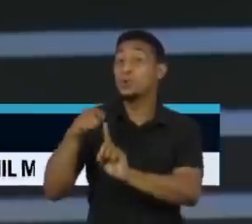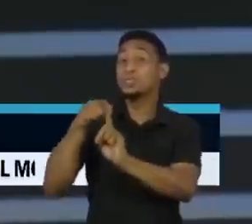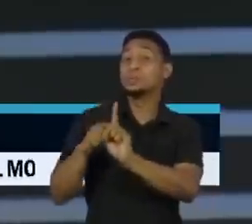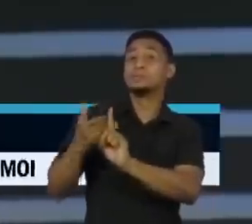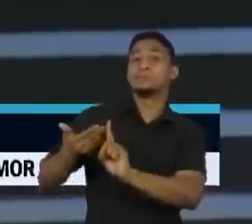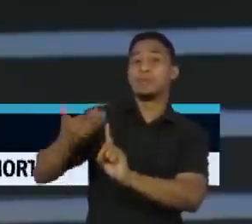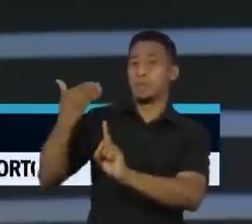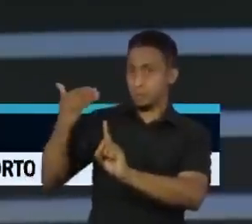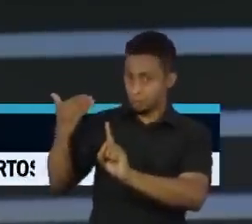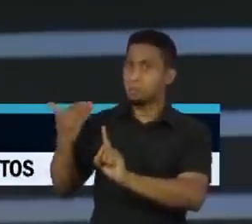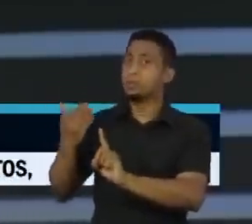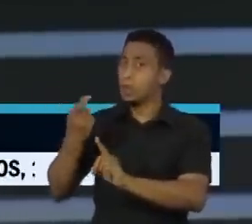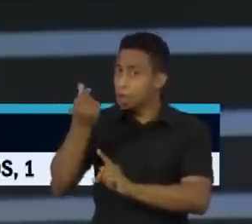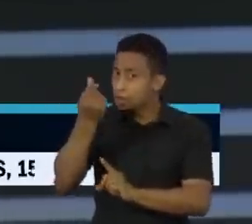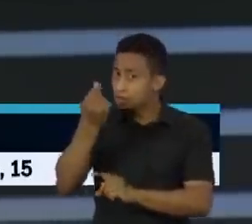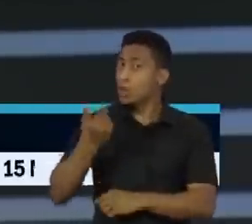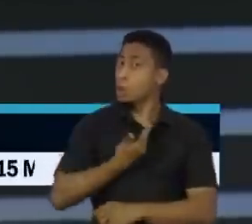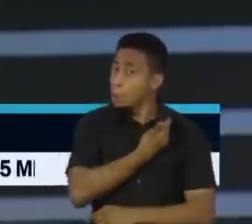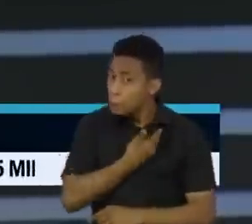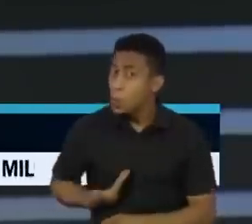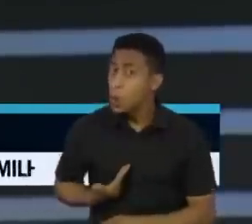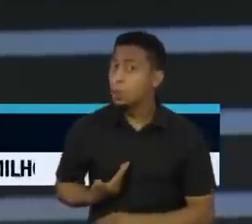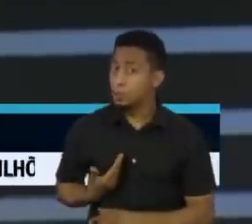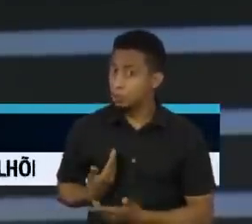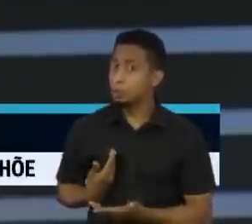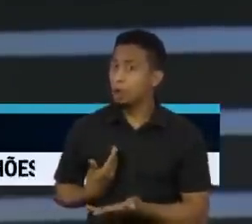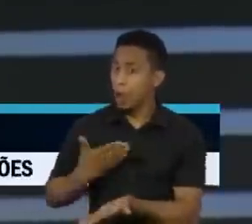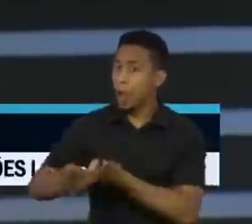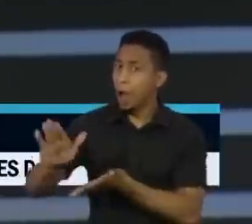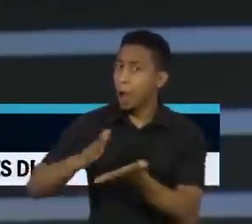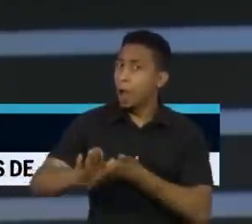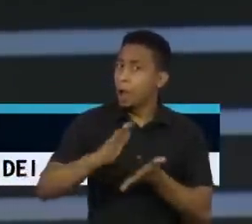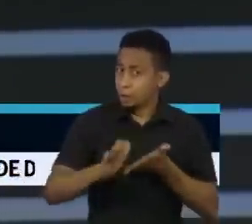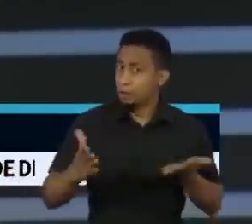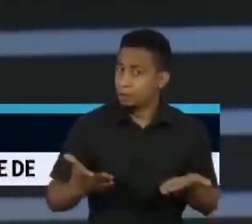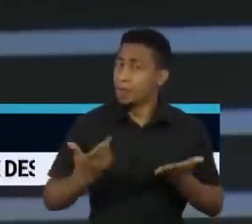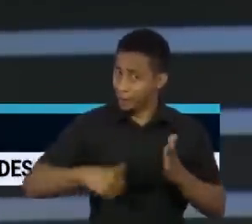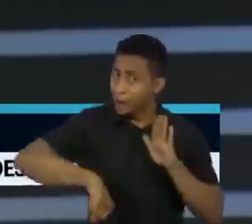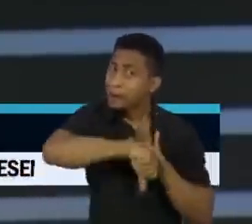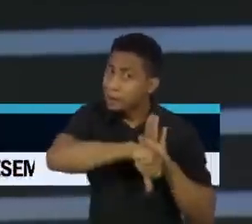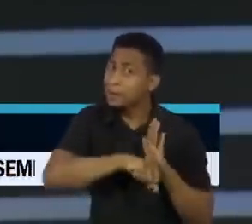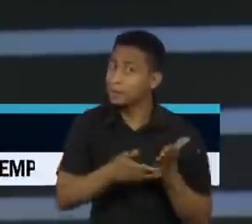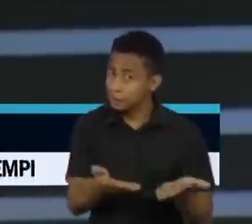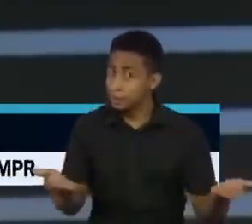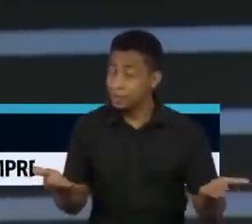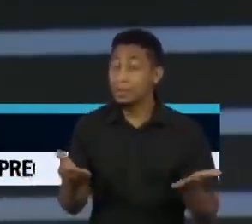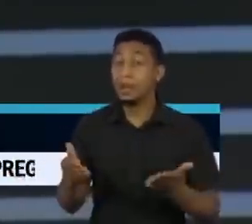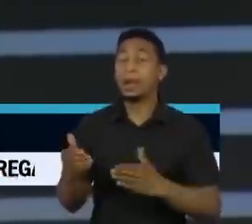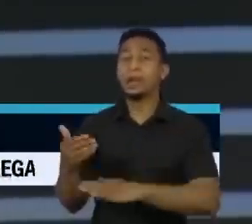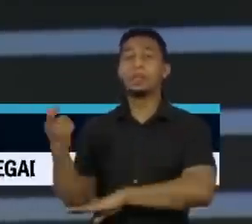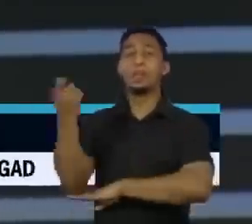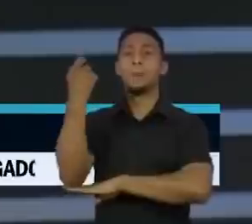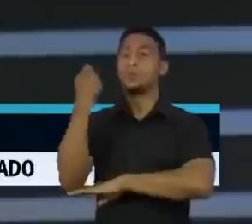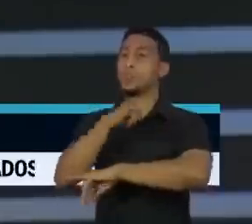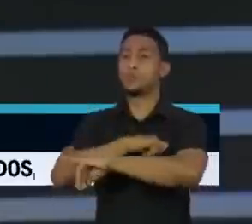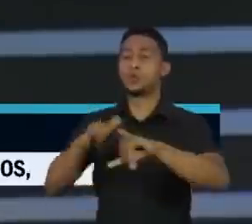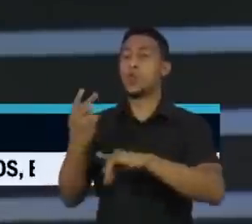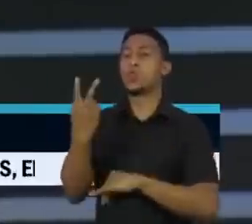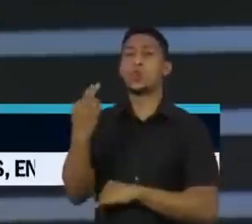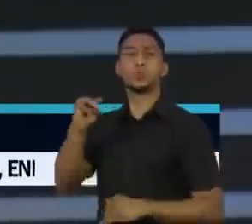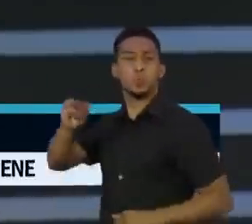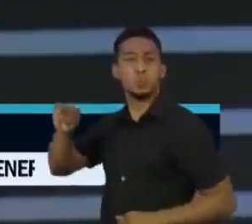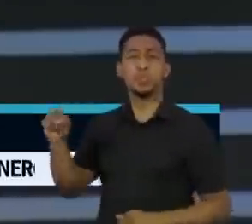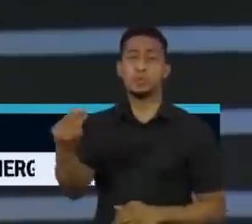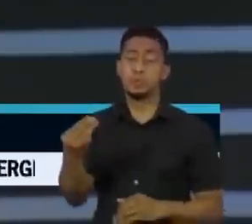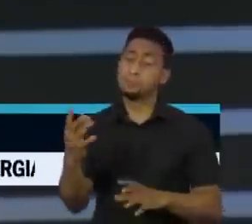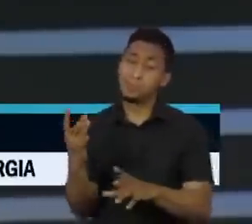convocação, com recursos públicos, tem de ser lembrado, tem vários crimes eleitorais também aí. Na Paulista, falavam que ia ter 2 milhões, teve cerca